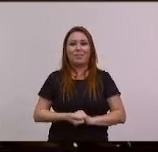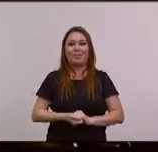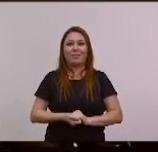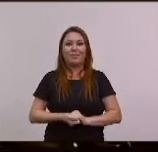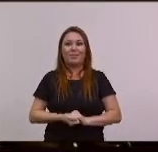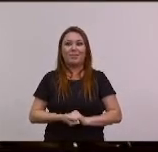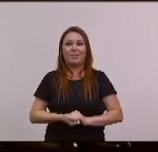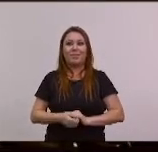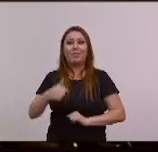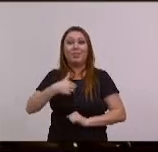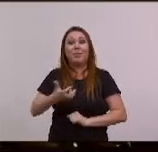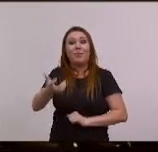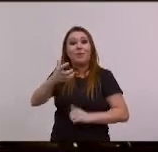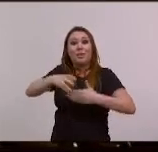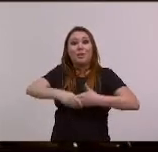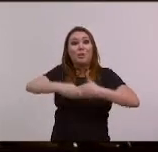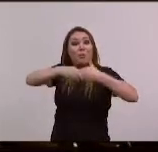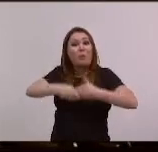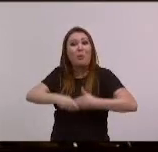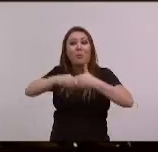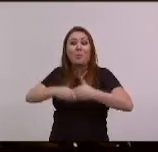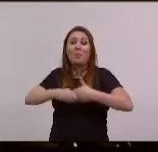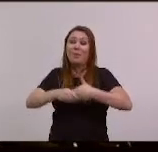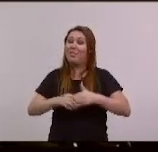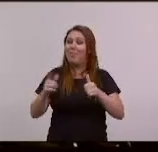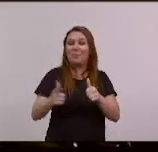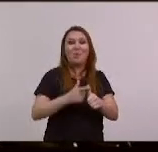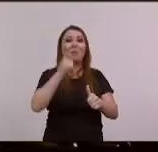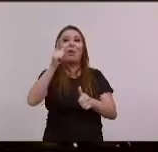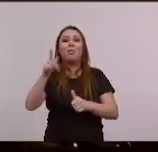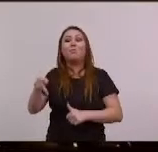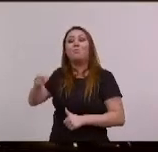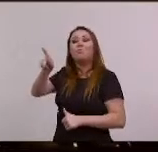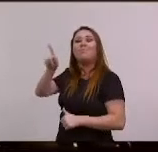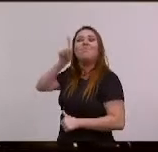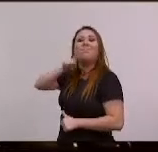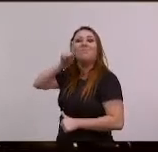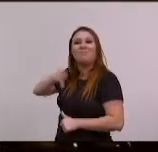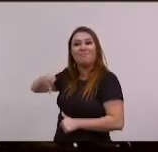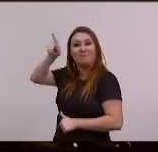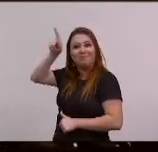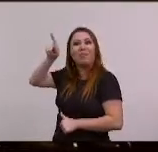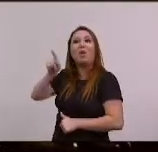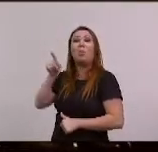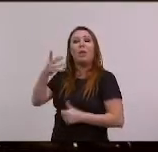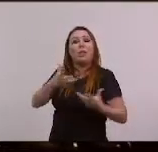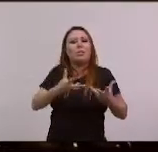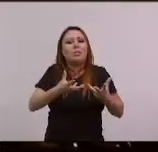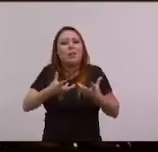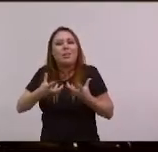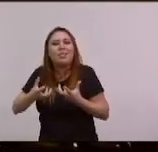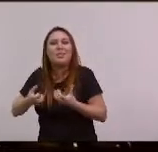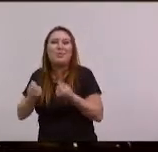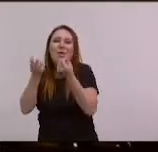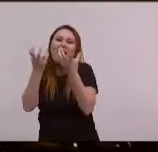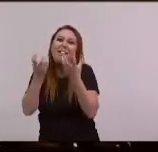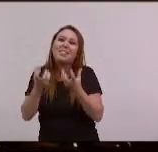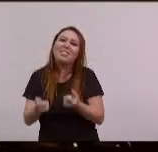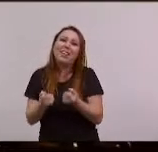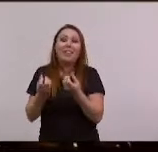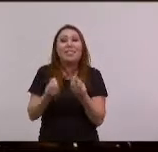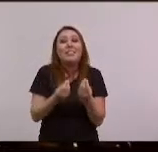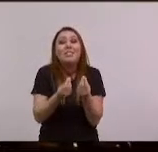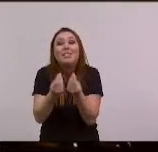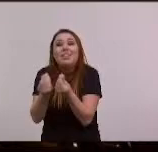Eu quero cumprimentar vivamente a Universidade de Kent pela sua receptividade, pela